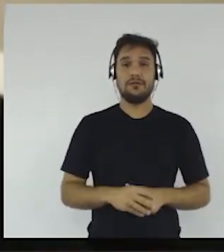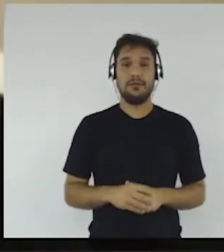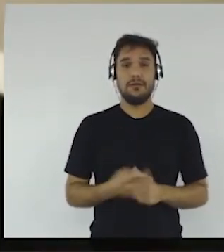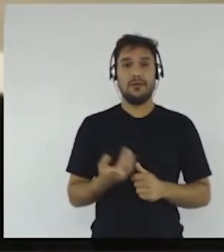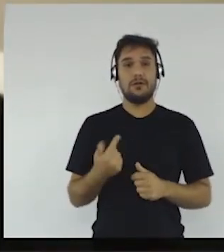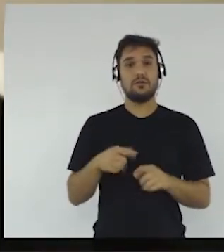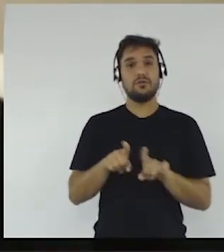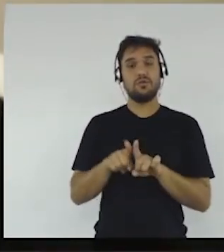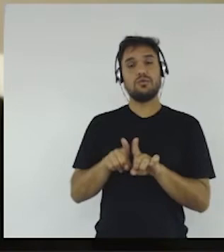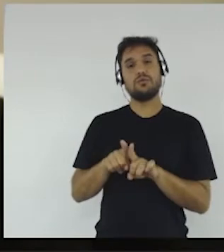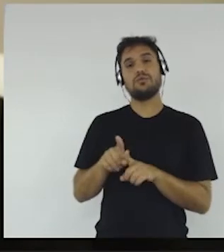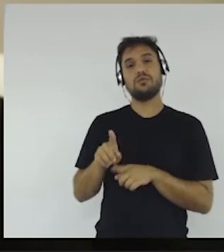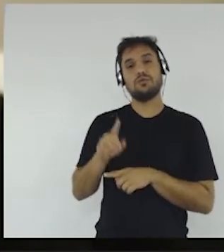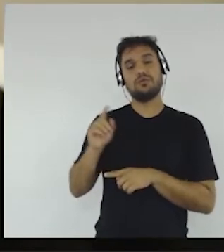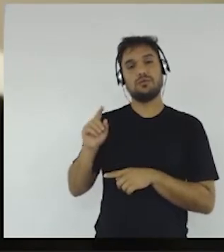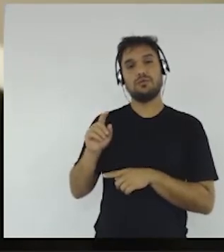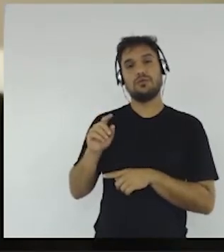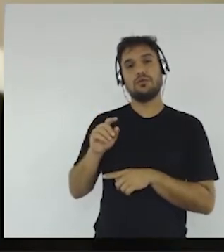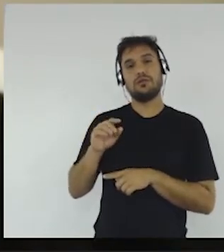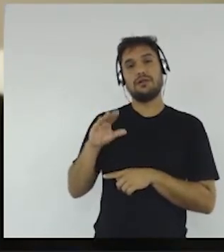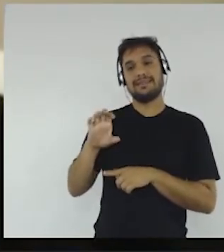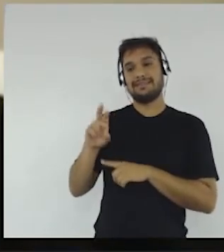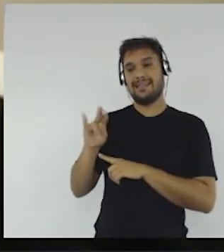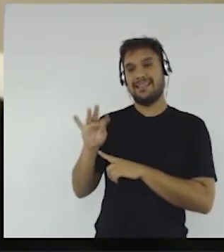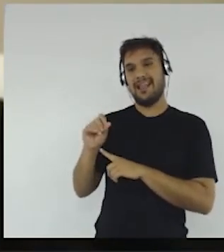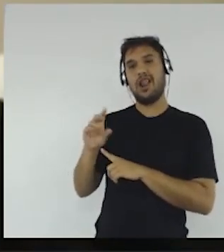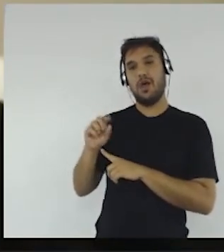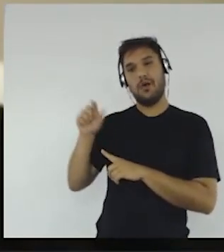seu grande mestre Serpa Lopes.